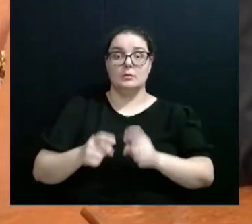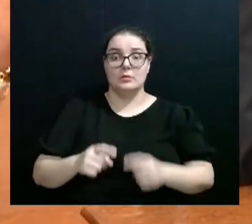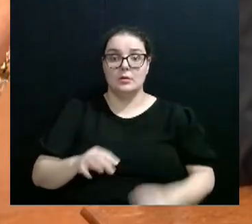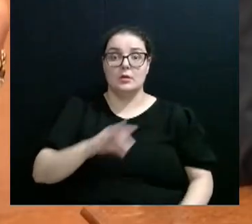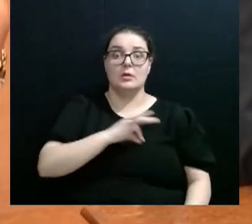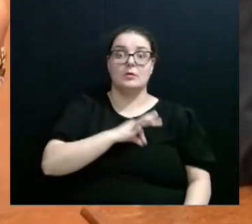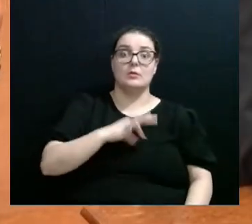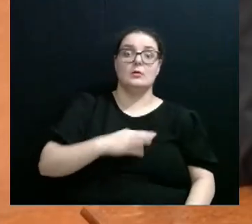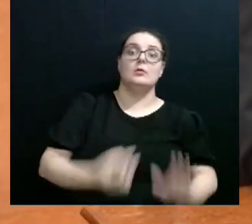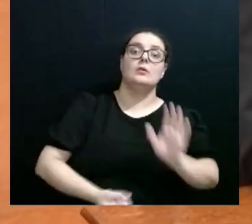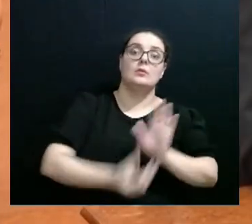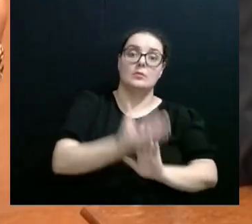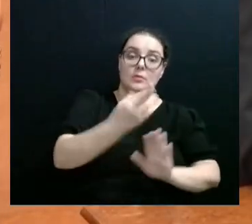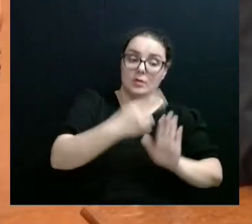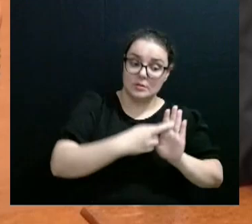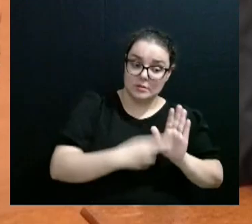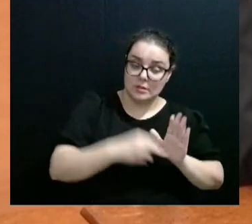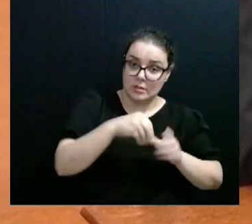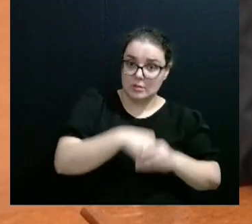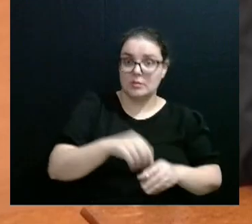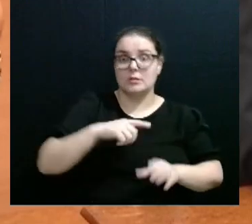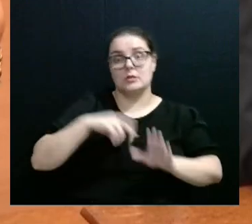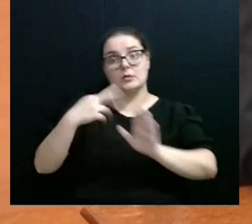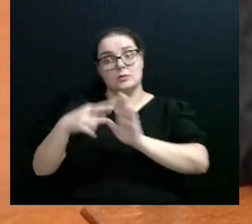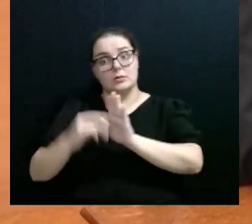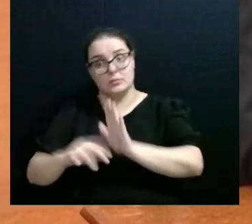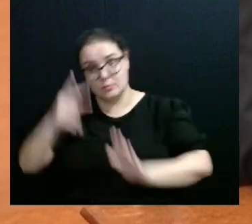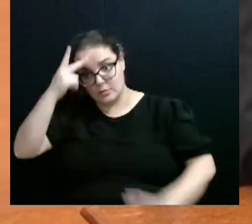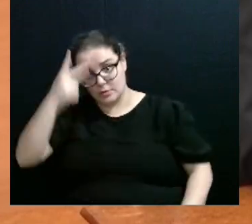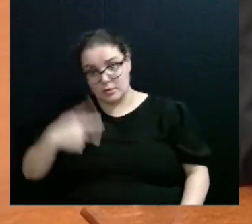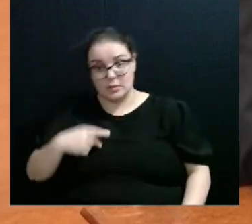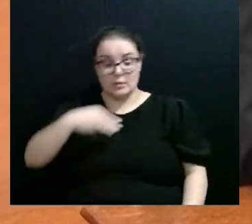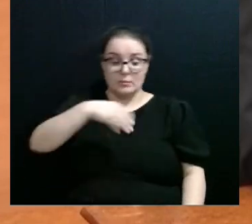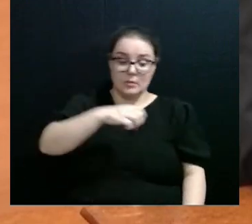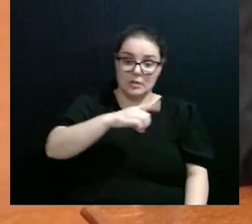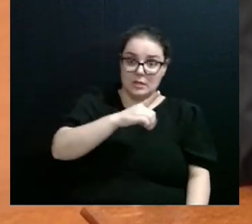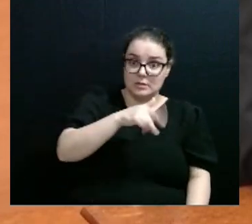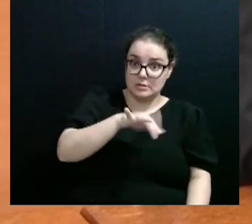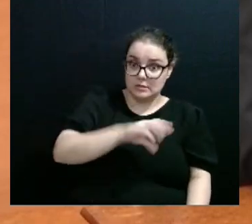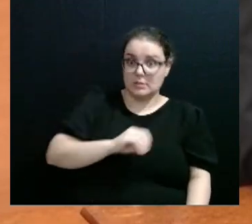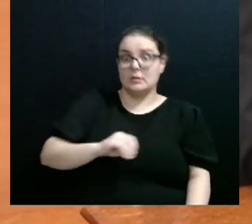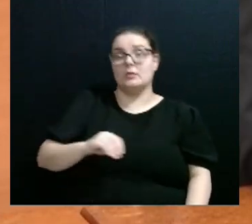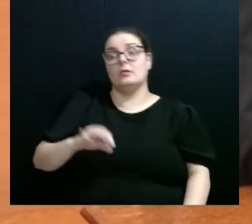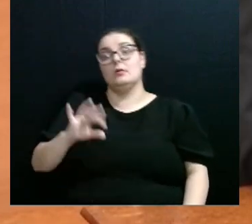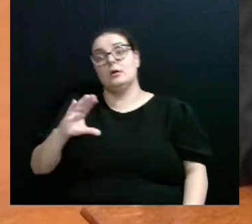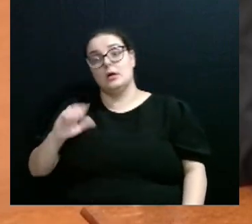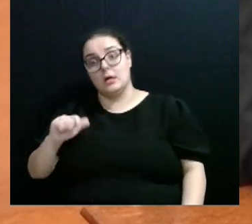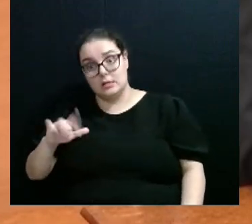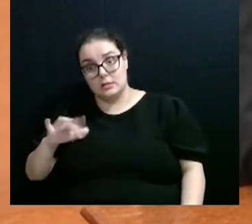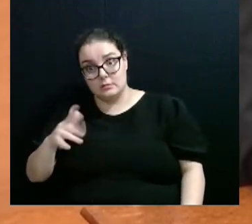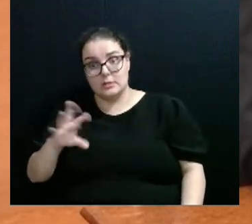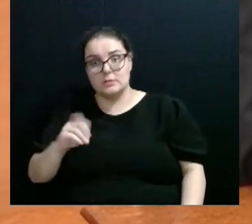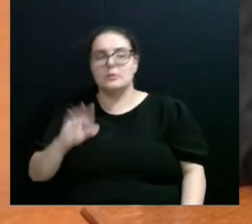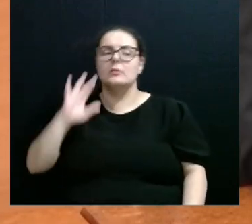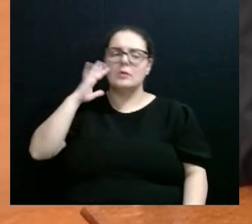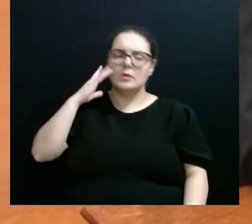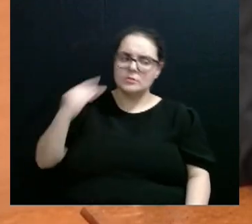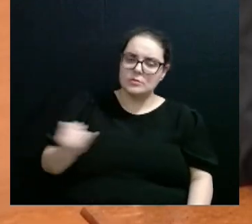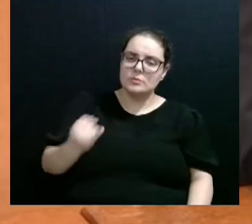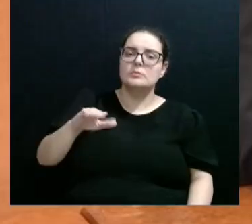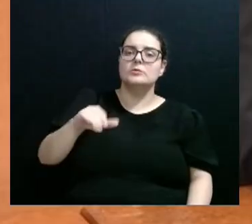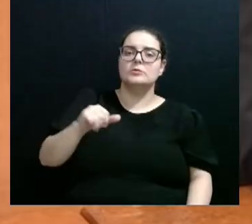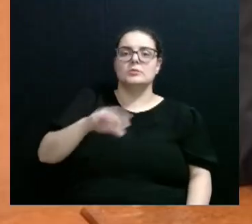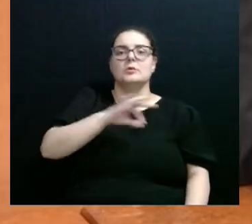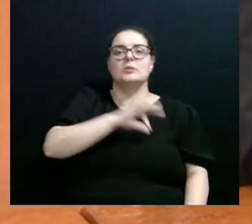protocolos internos, tem os seus relatórios, tem as medições, as calibrações. Eu acho que vale a pena, sim, trazer a Guarda Municipal